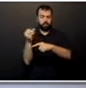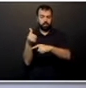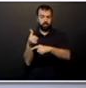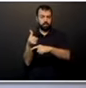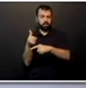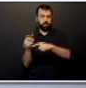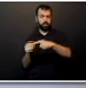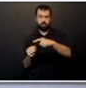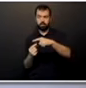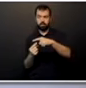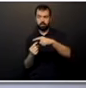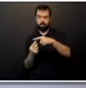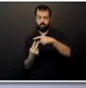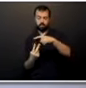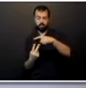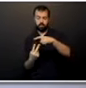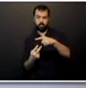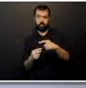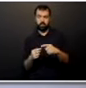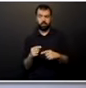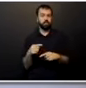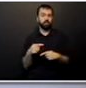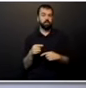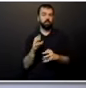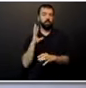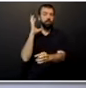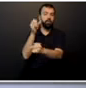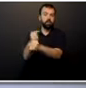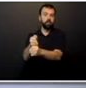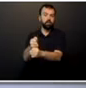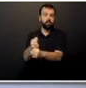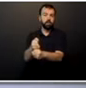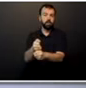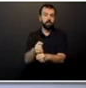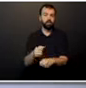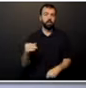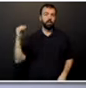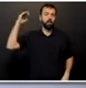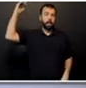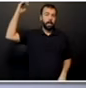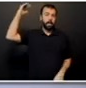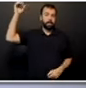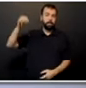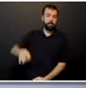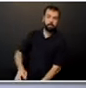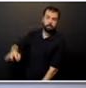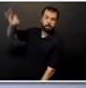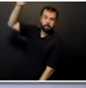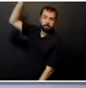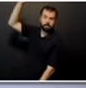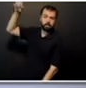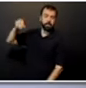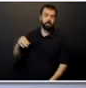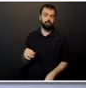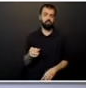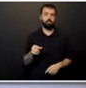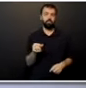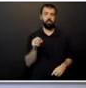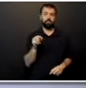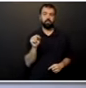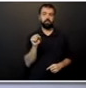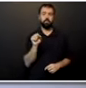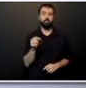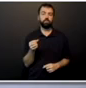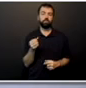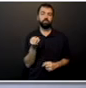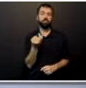de 1,80 então eu posso afirmar que a idade de que altura de lucas é